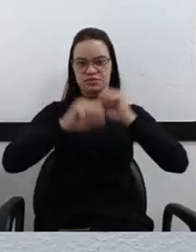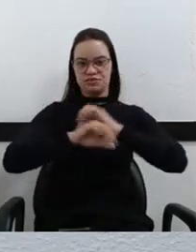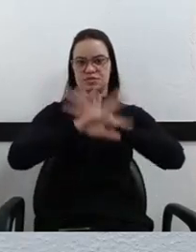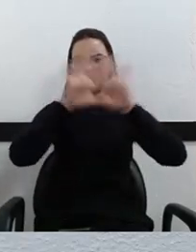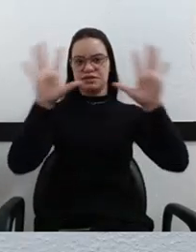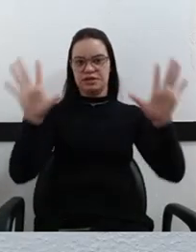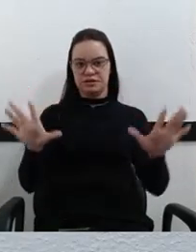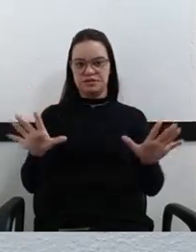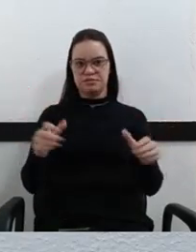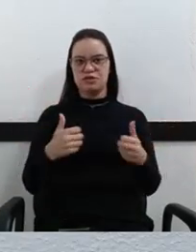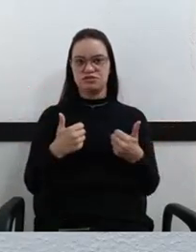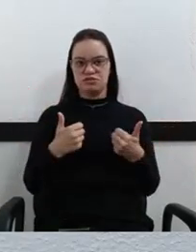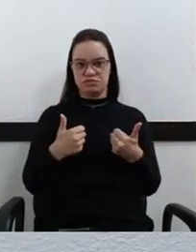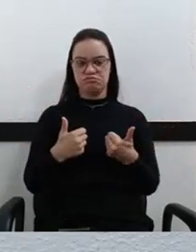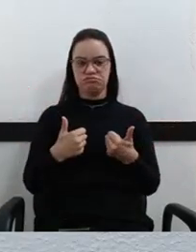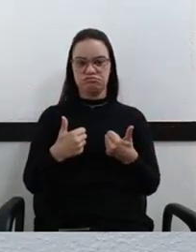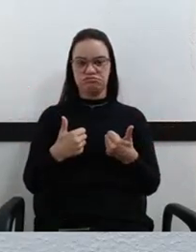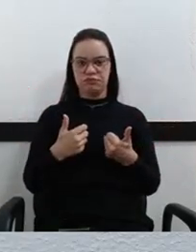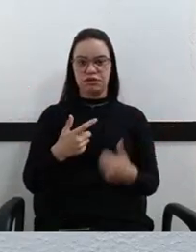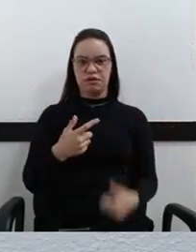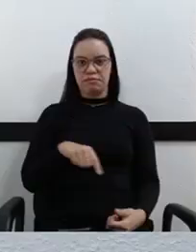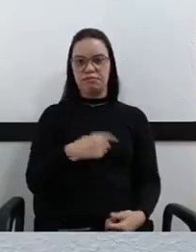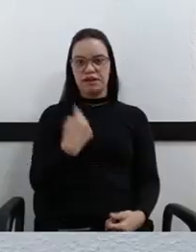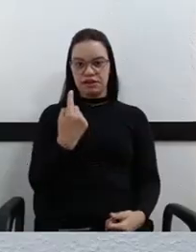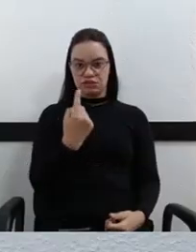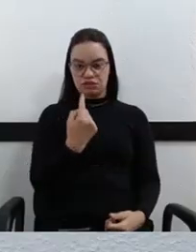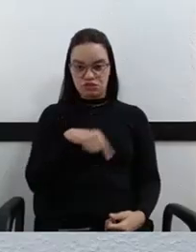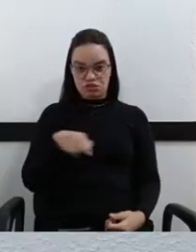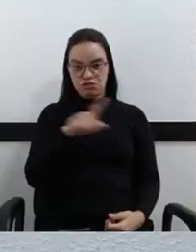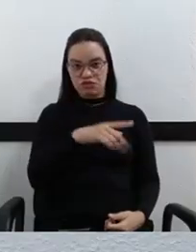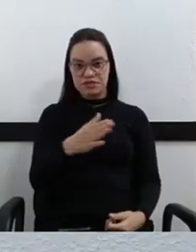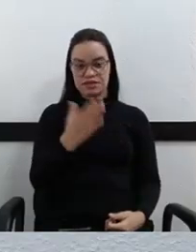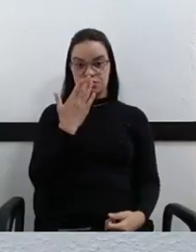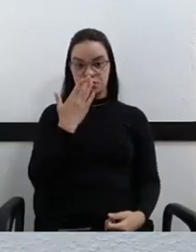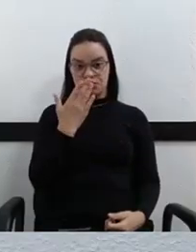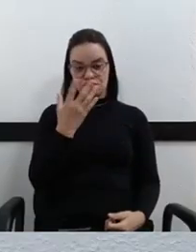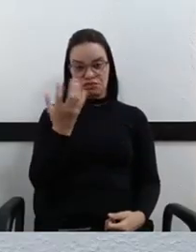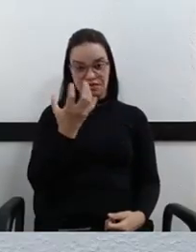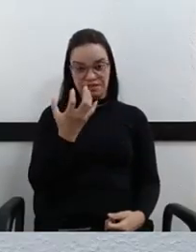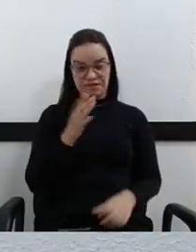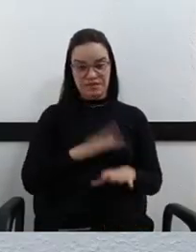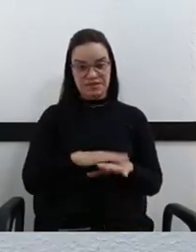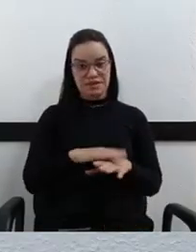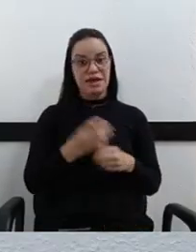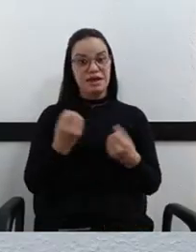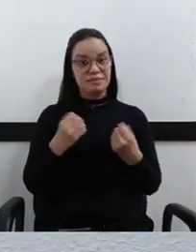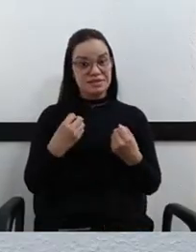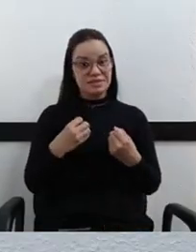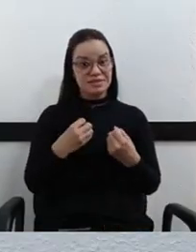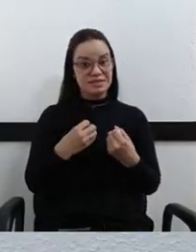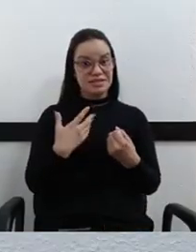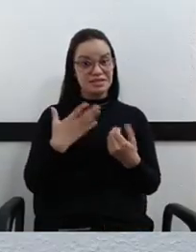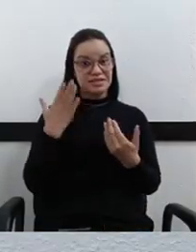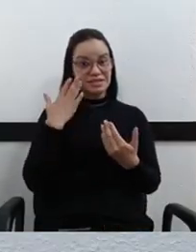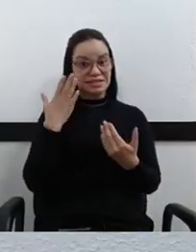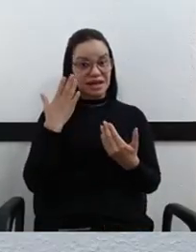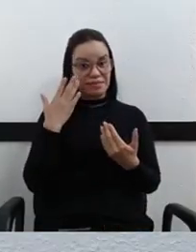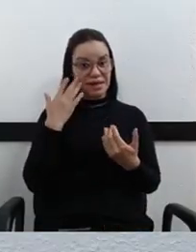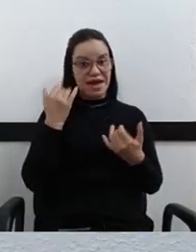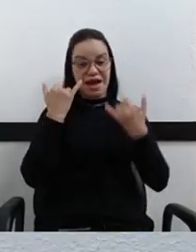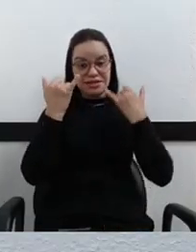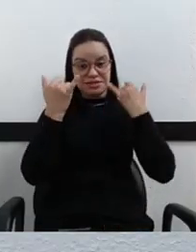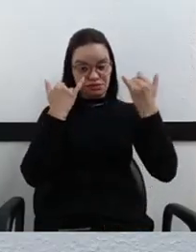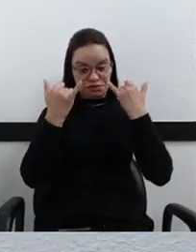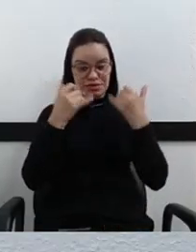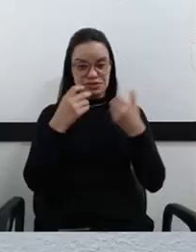importantes para que aqueles todos e todas que quiserem fazer esses pedidos tomem as suas decisões informadas. Acho também